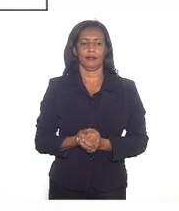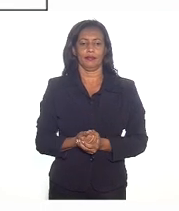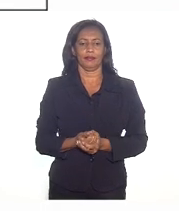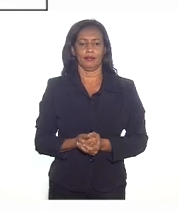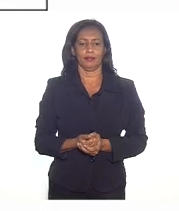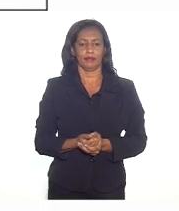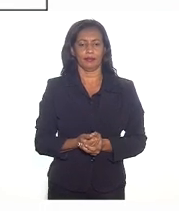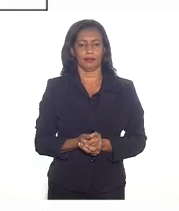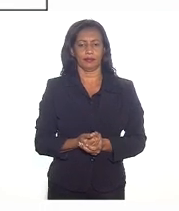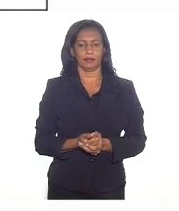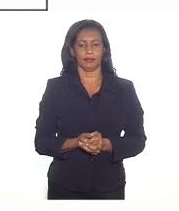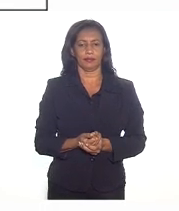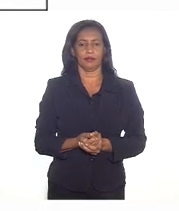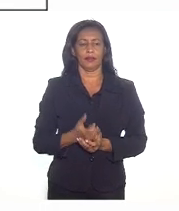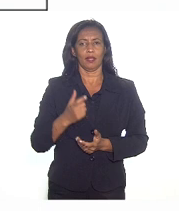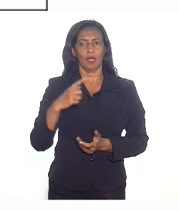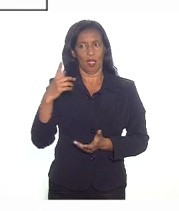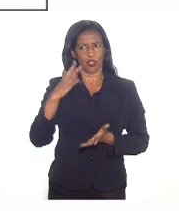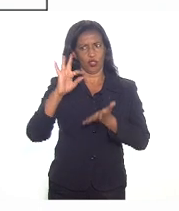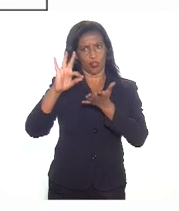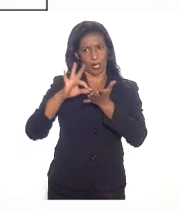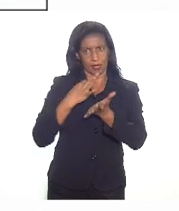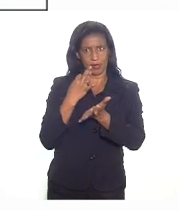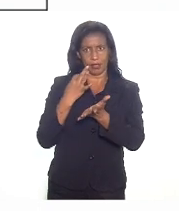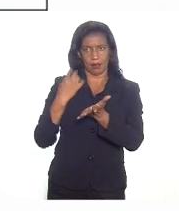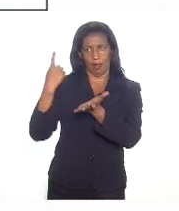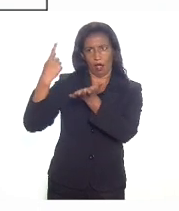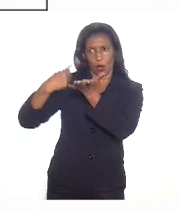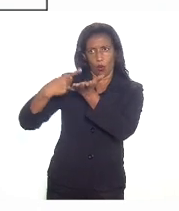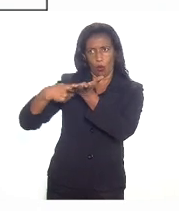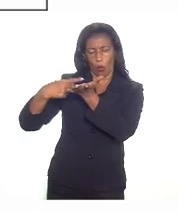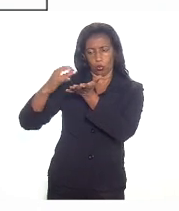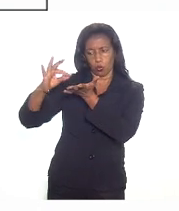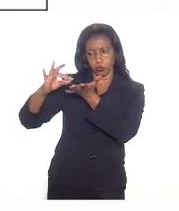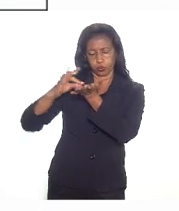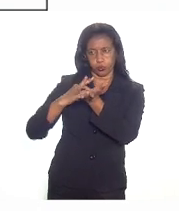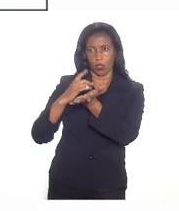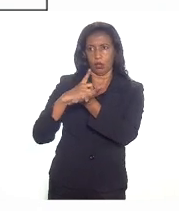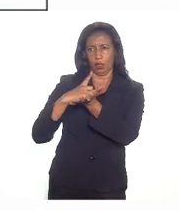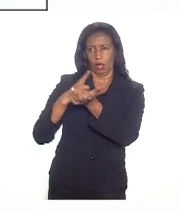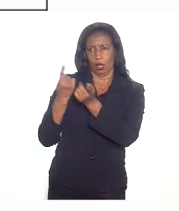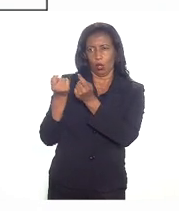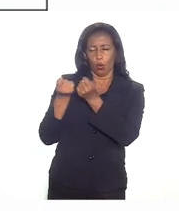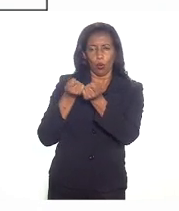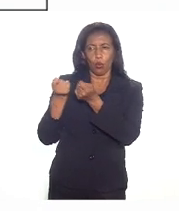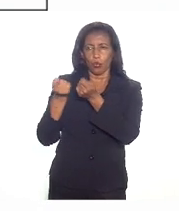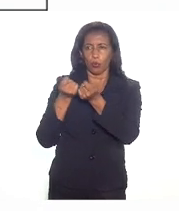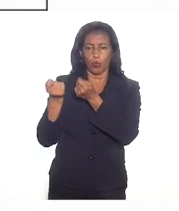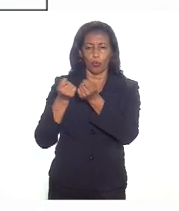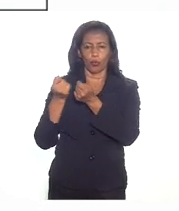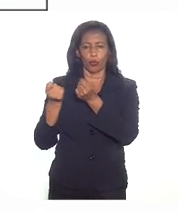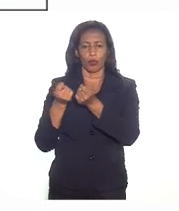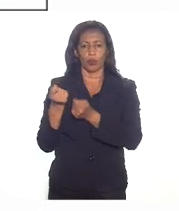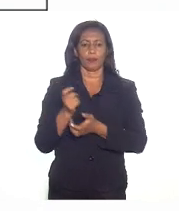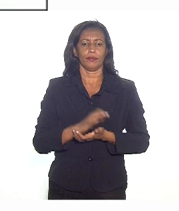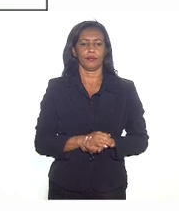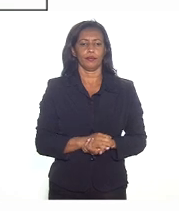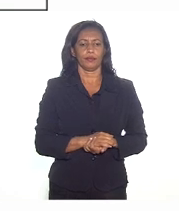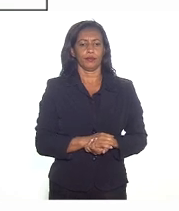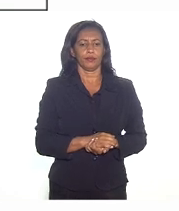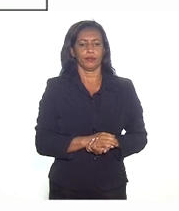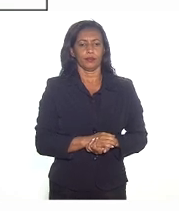É, a gente assinando o acordo, né, tem aí uma economia, né, no curto prazo de 50 bi,